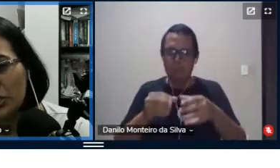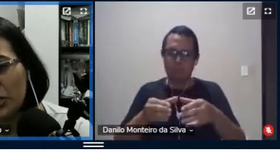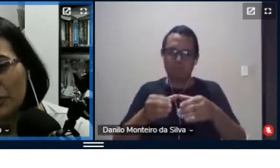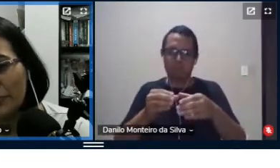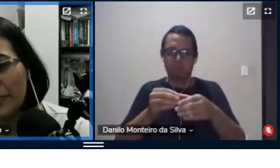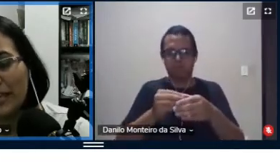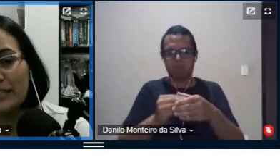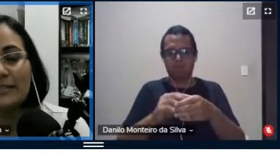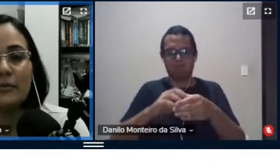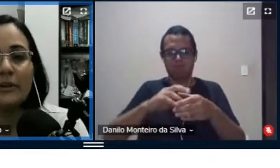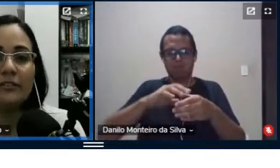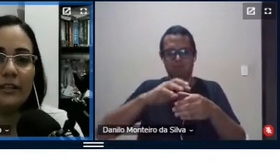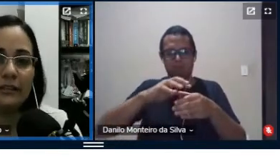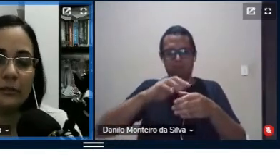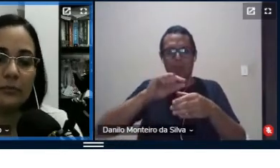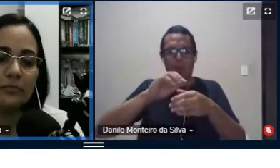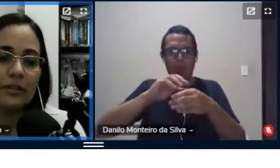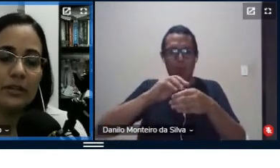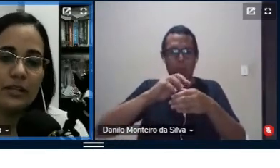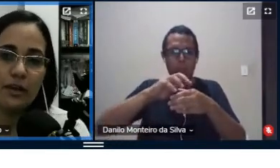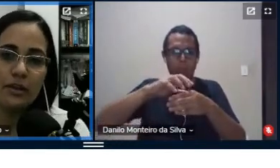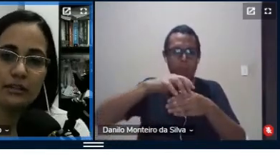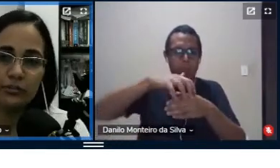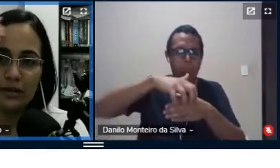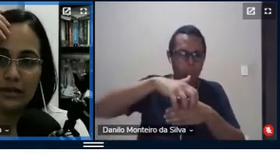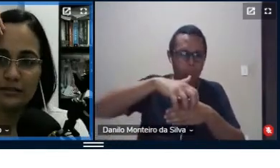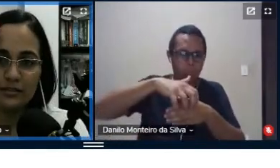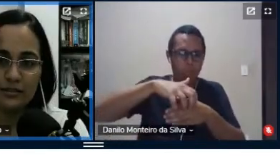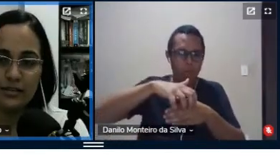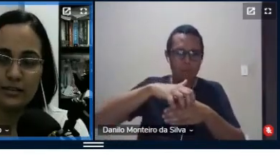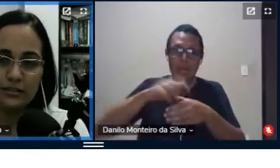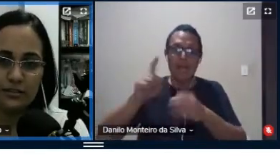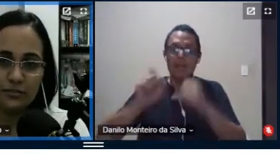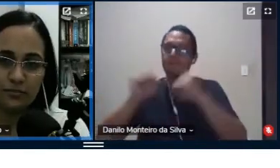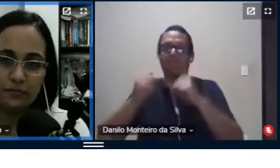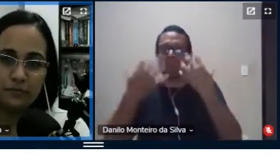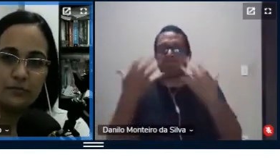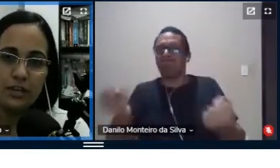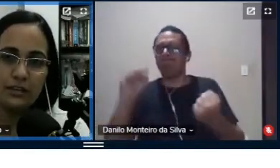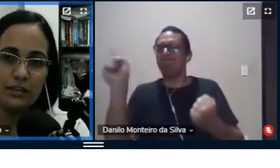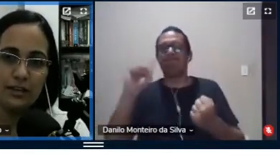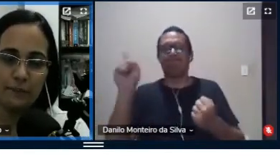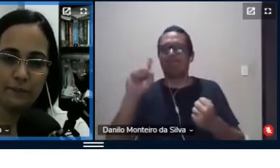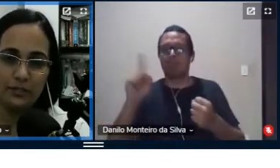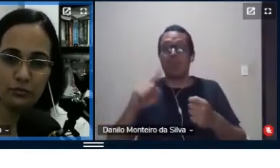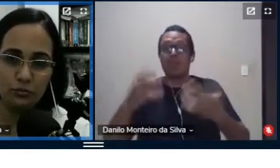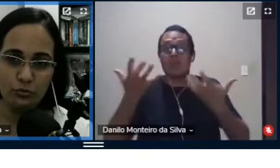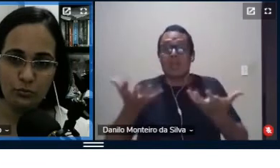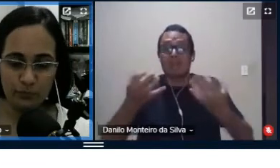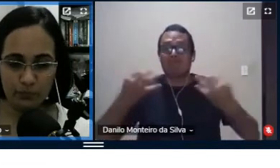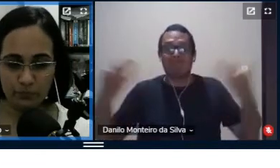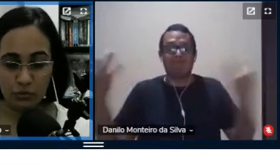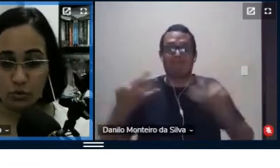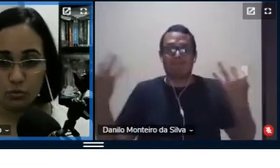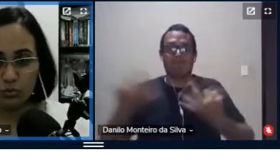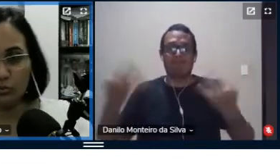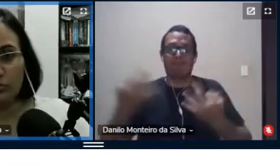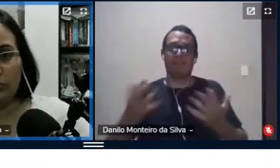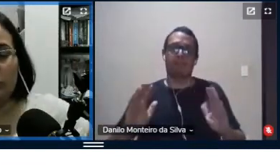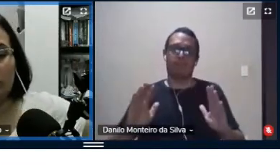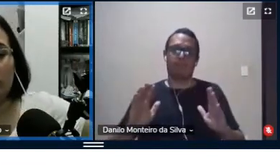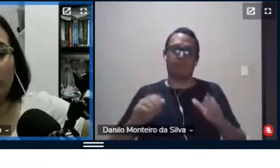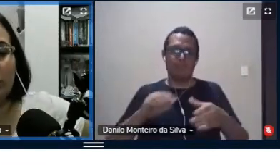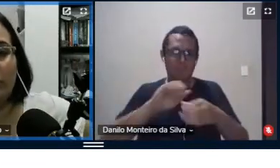pouquinho murchinho, eles não aceitam. E aí o que eles fazem? Eles vendem a preço de